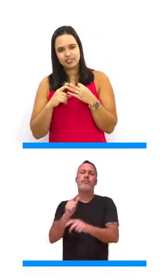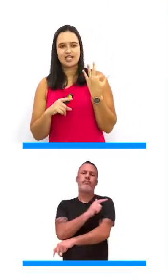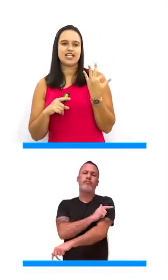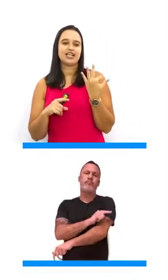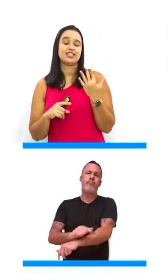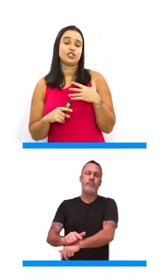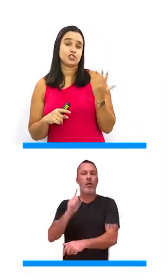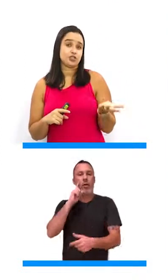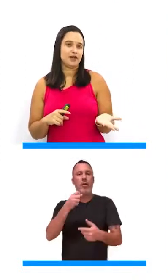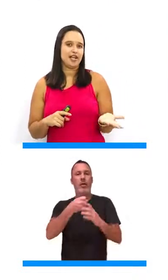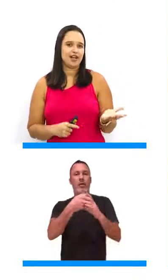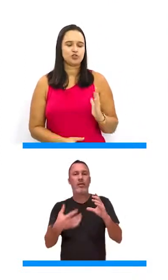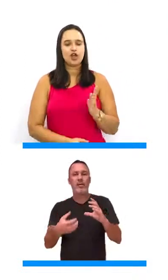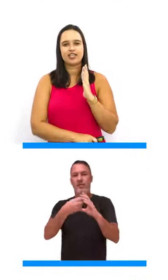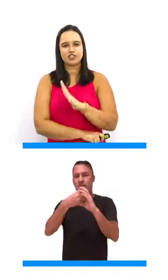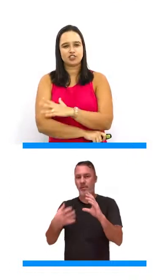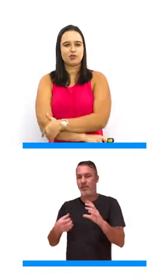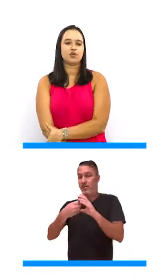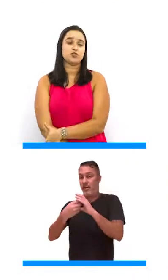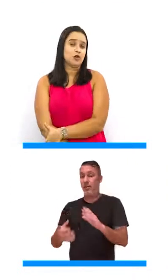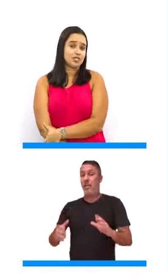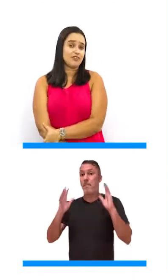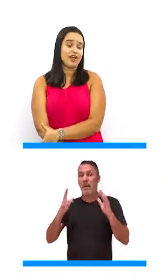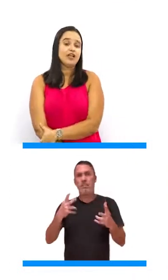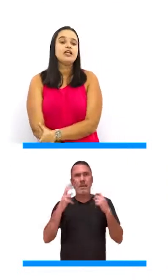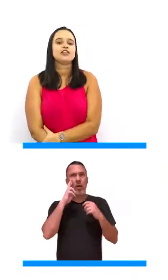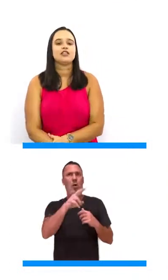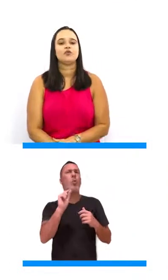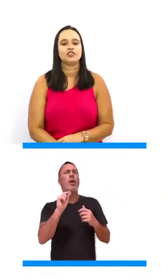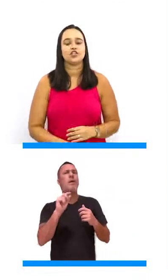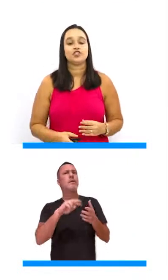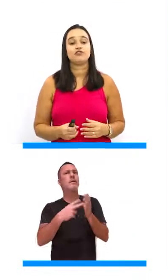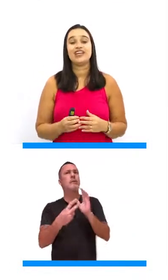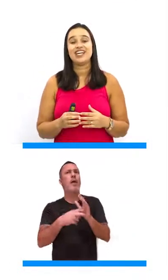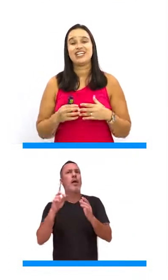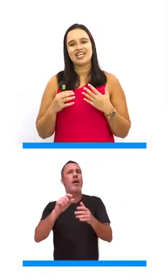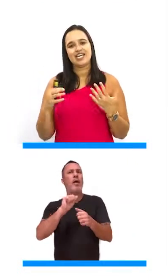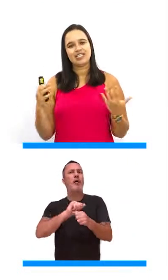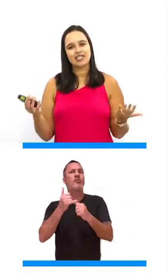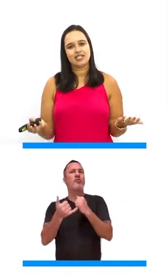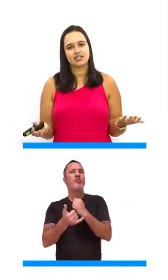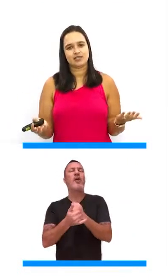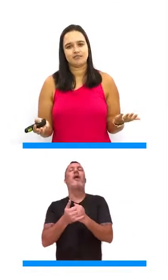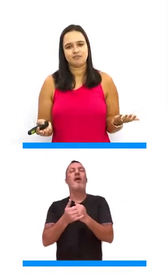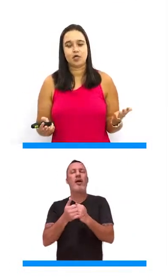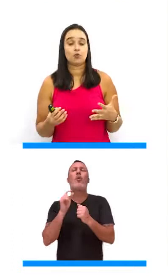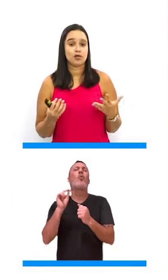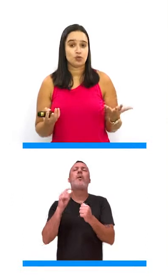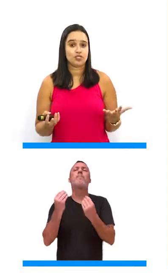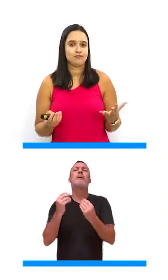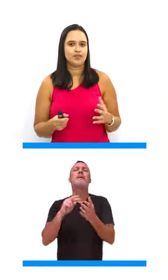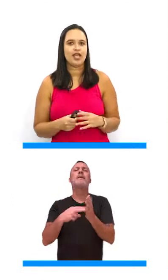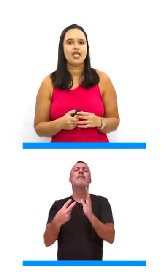nomes, 3 características para ela. Só aqui a gente já pode observar que o adjetivo ele caracteriza